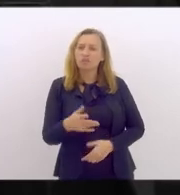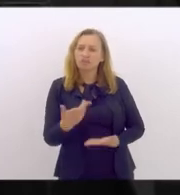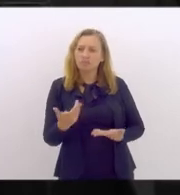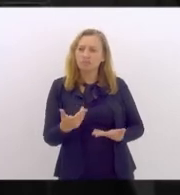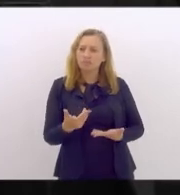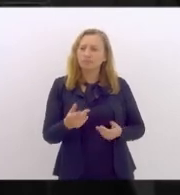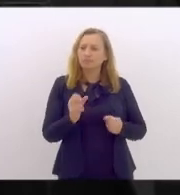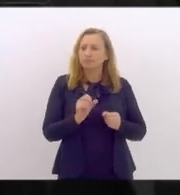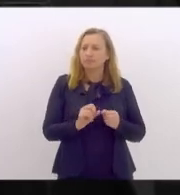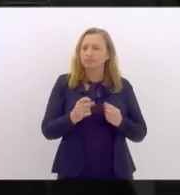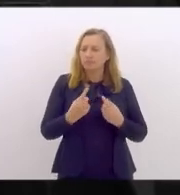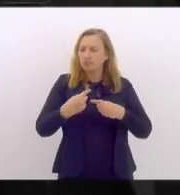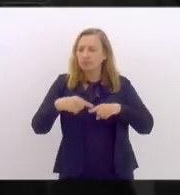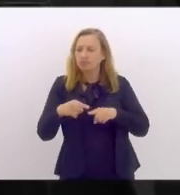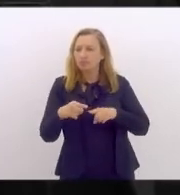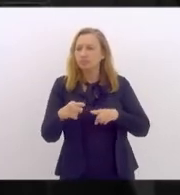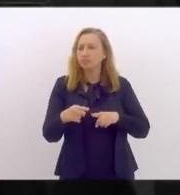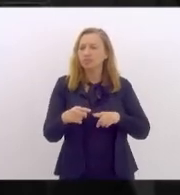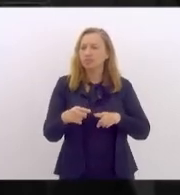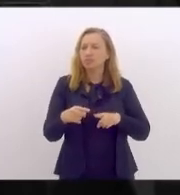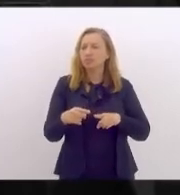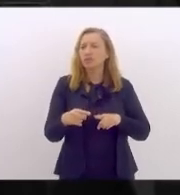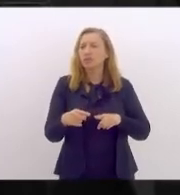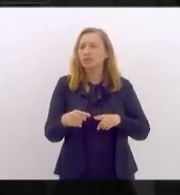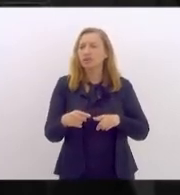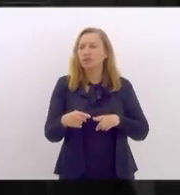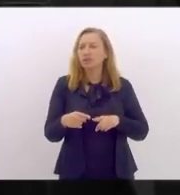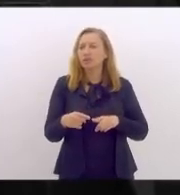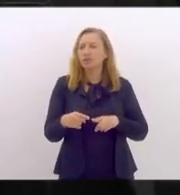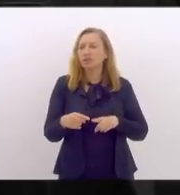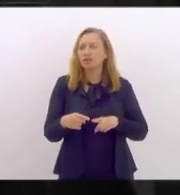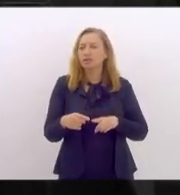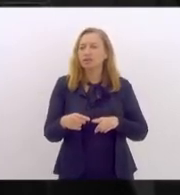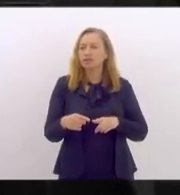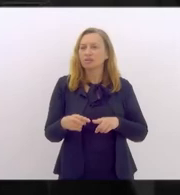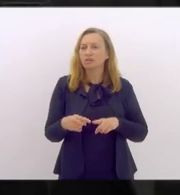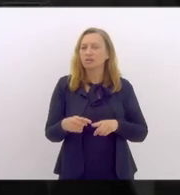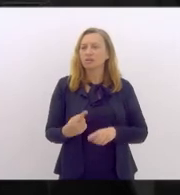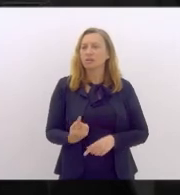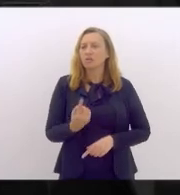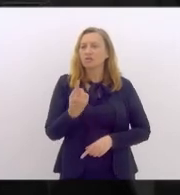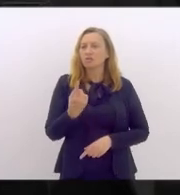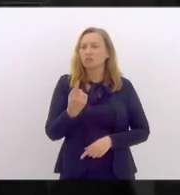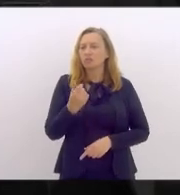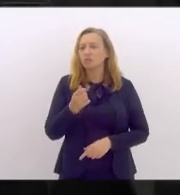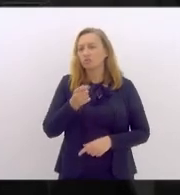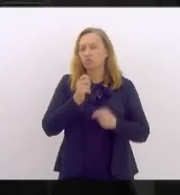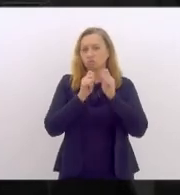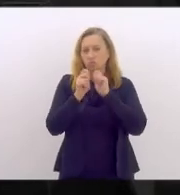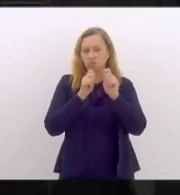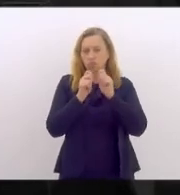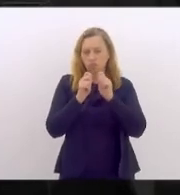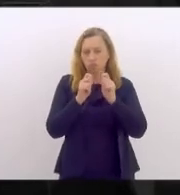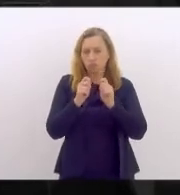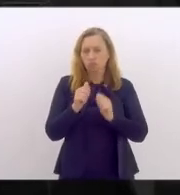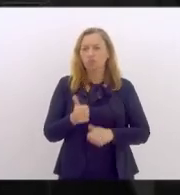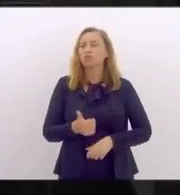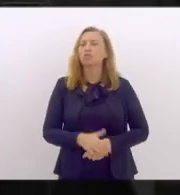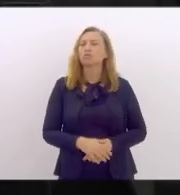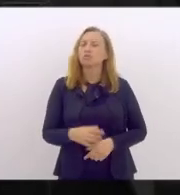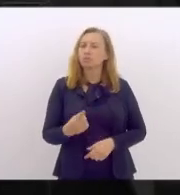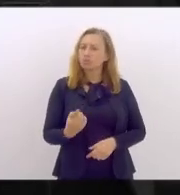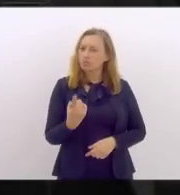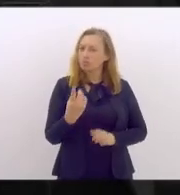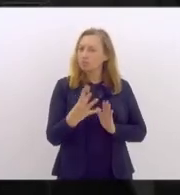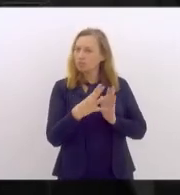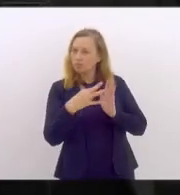um ataque violento contra uma determinada jornalista isso quer dizer que há um